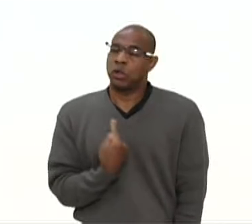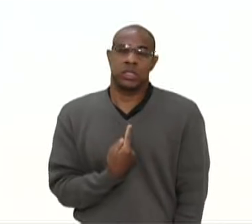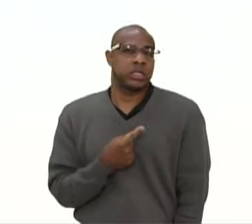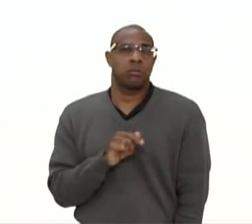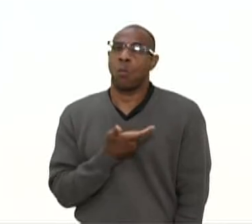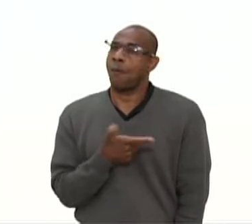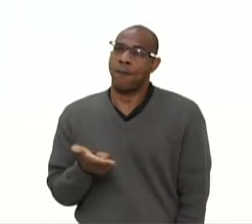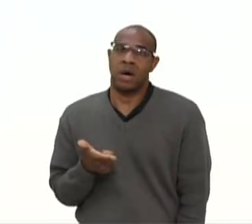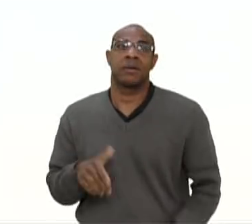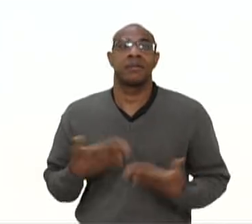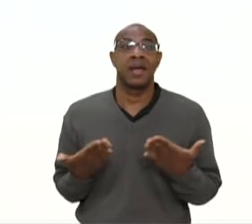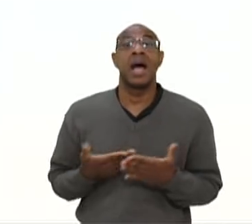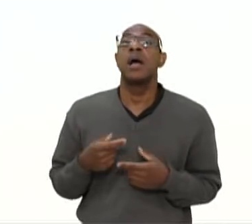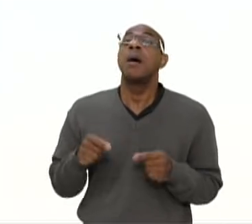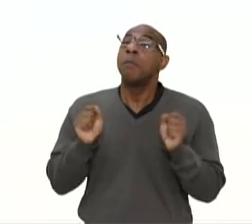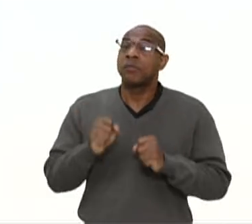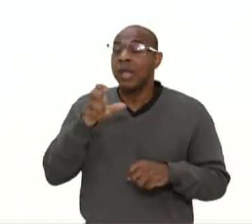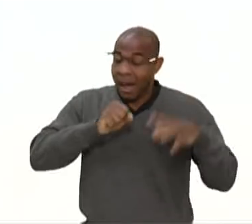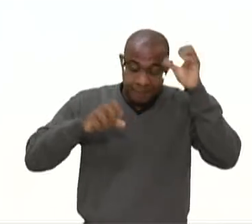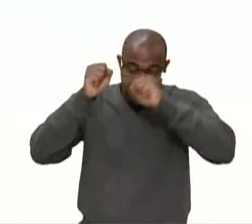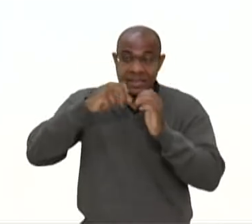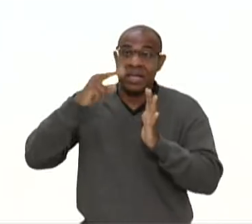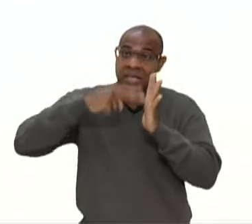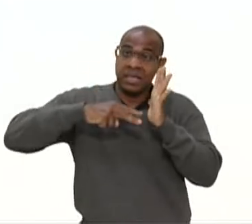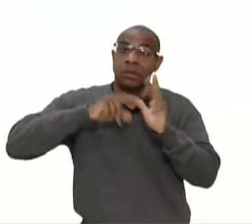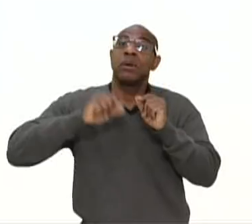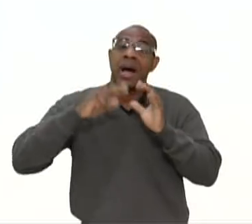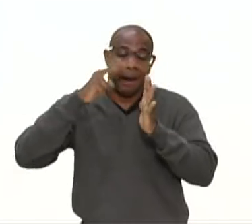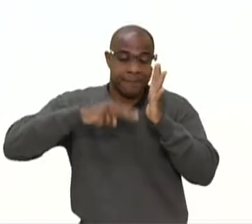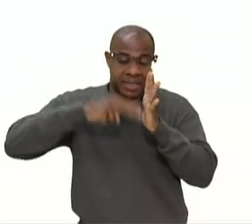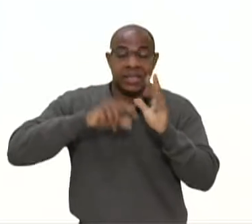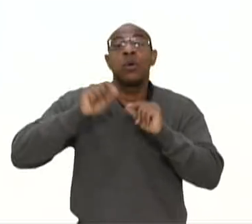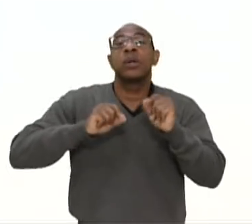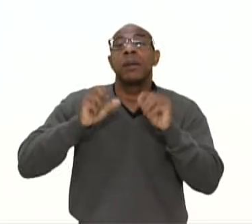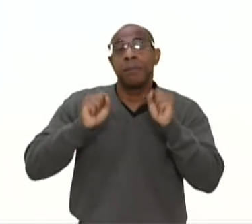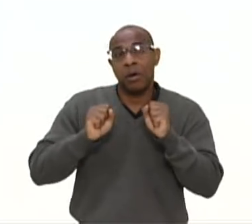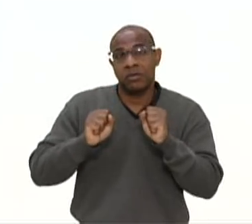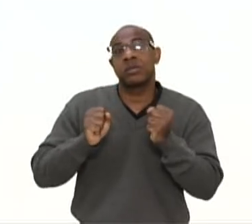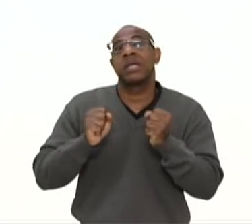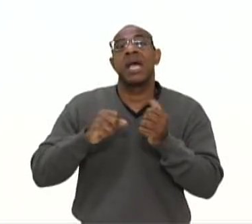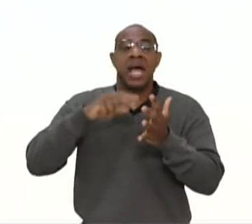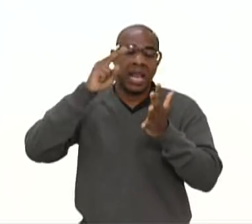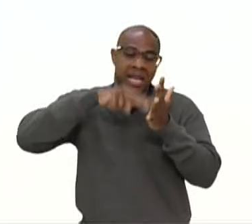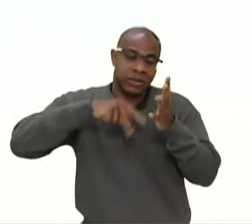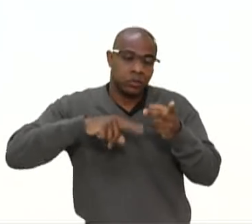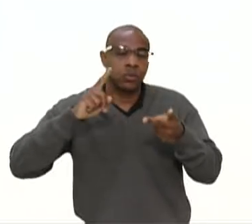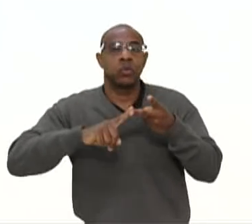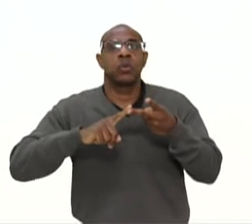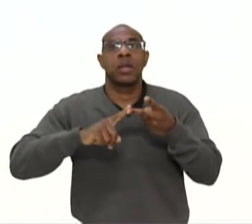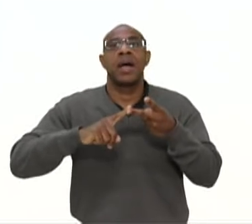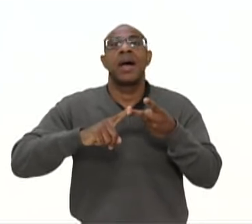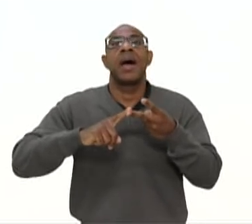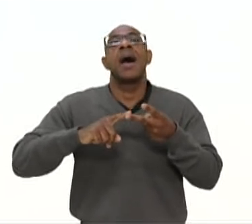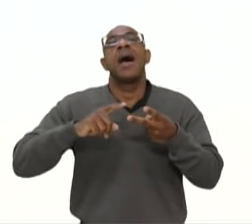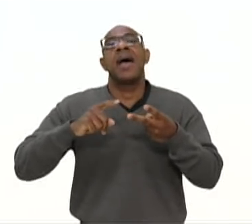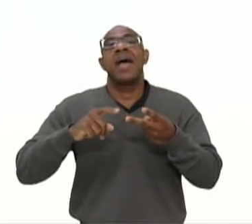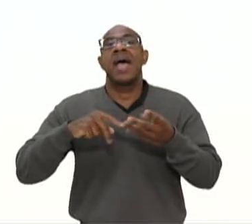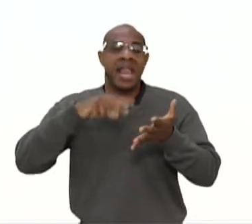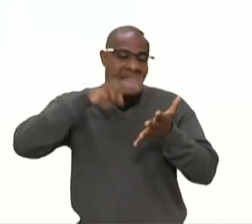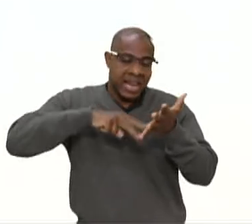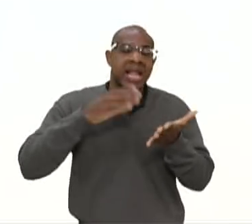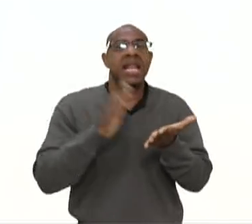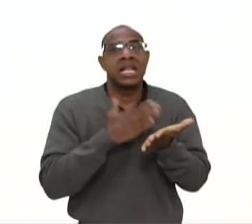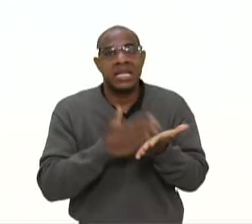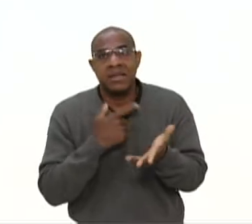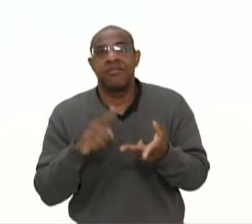muito bem. Desenvolver o hábito da leitura tendo contato com o livro físico, o livro na sua mão.